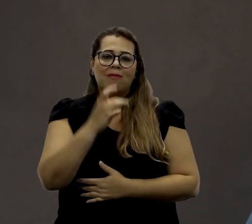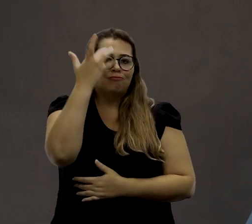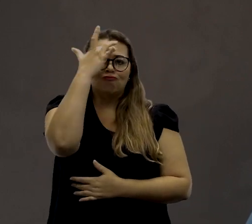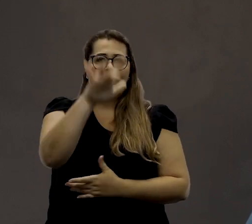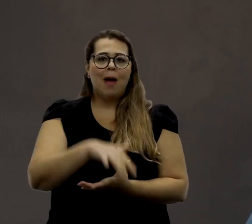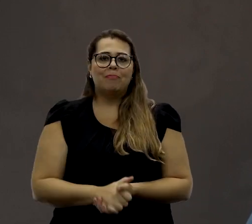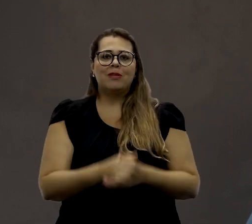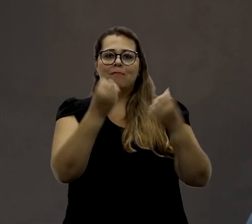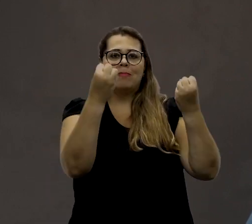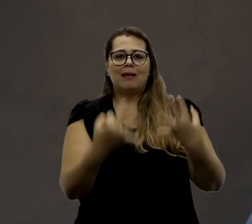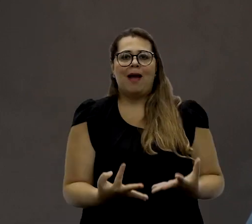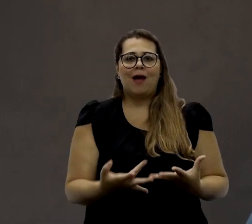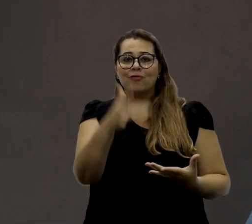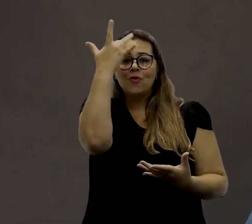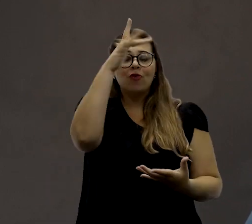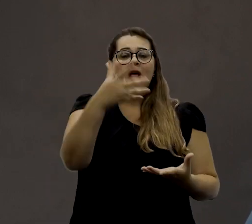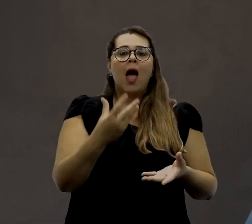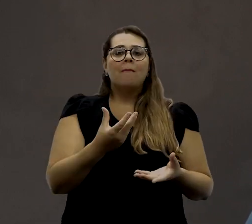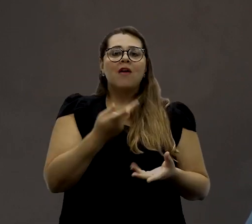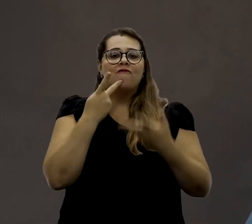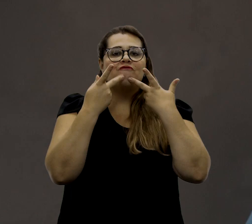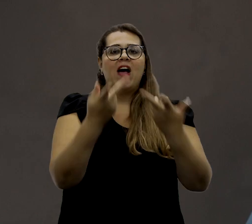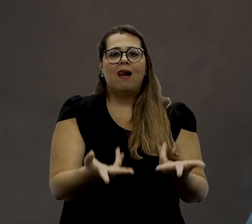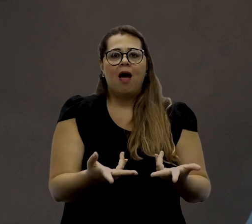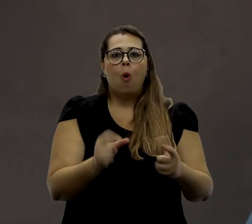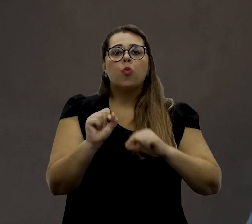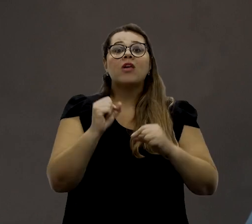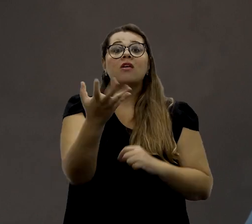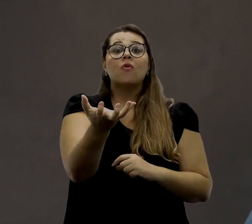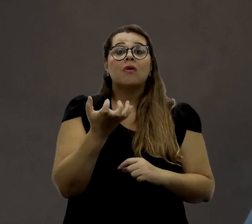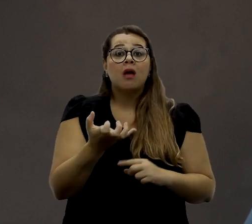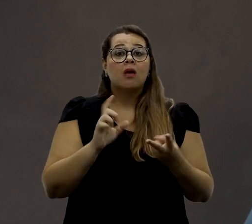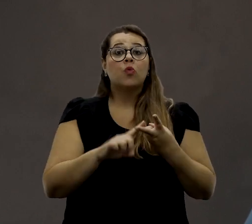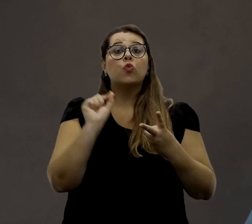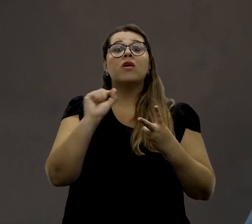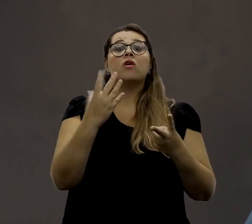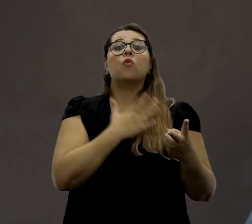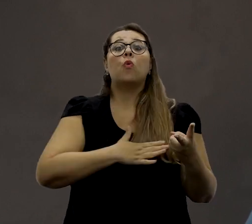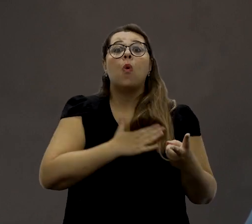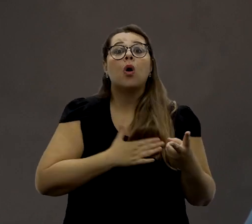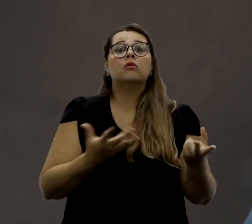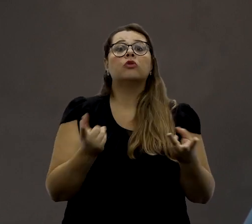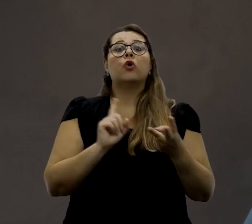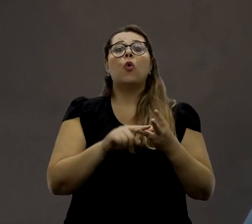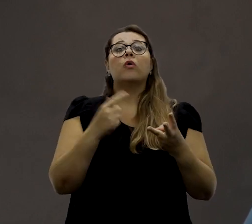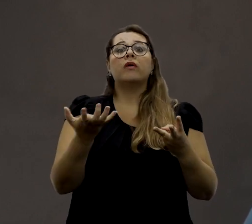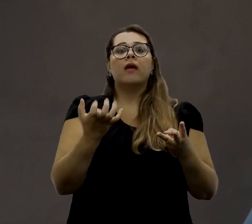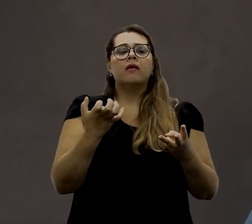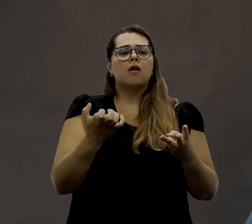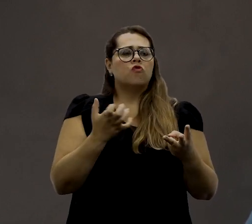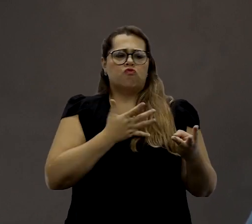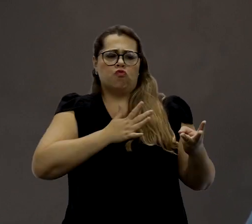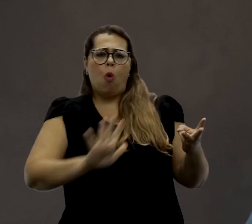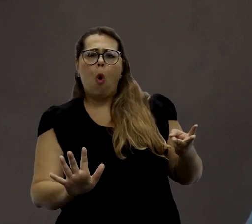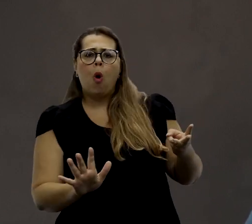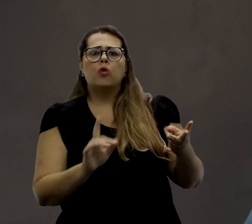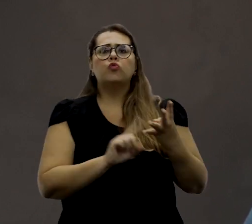Ela não sabe exatamente qual é o desejo dela, o que eu quero, o que me agrada, o que não me agrada, o